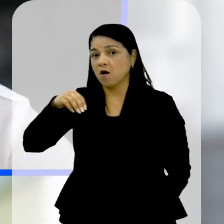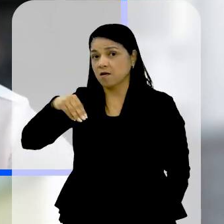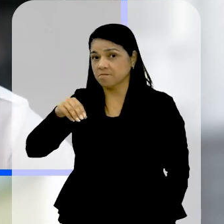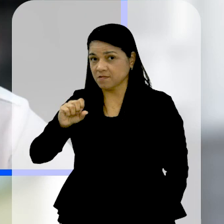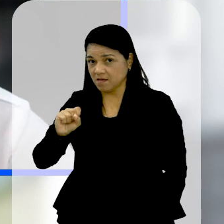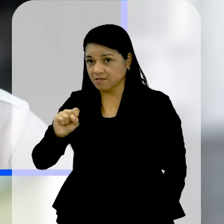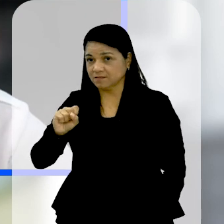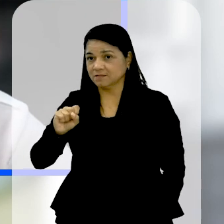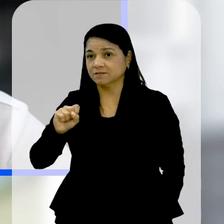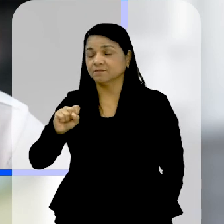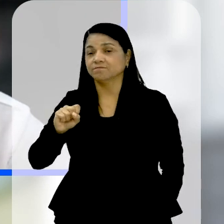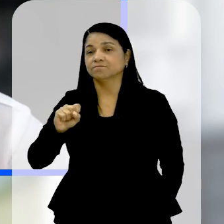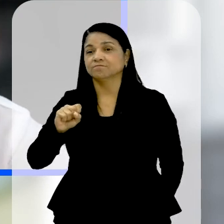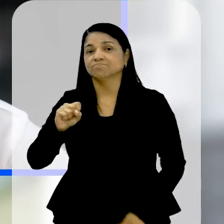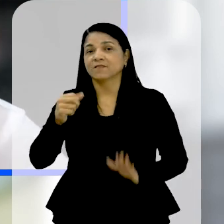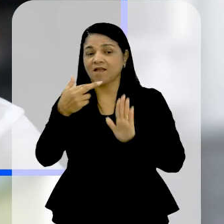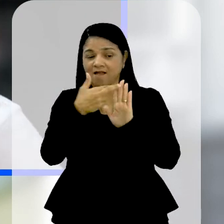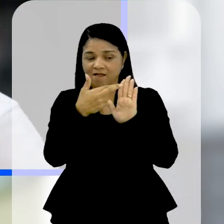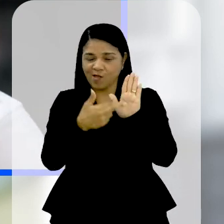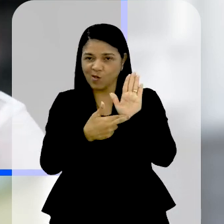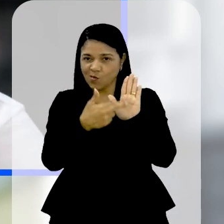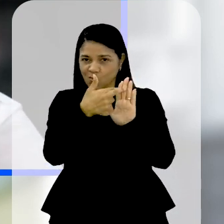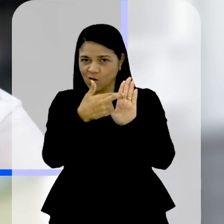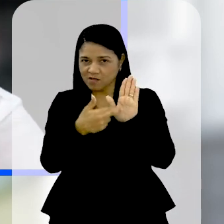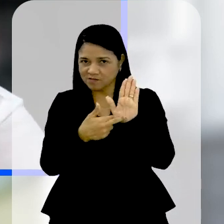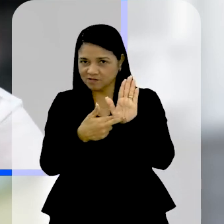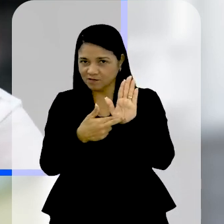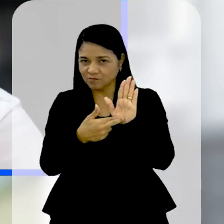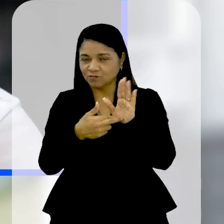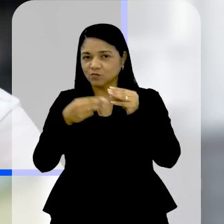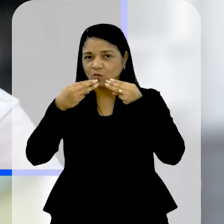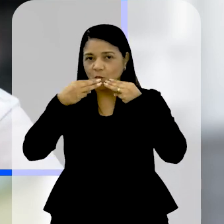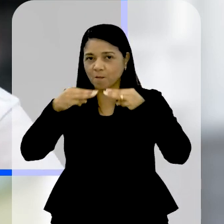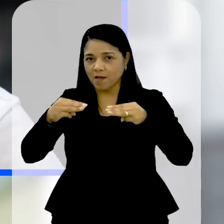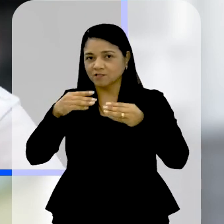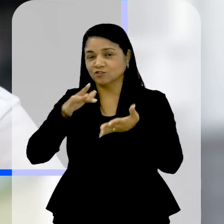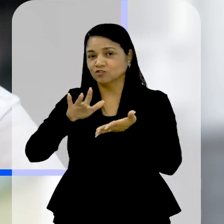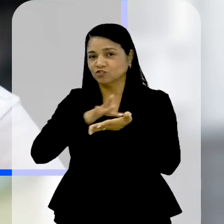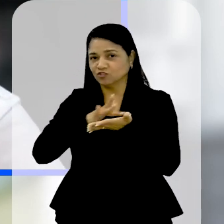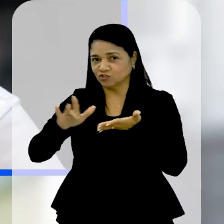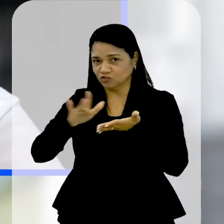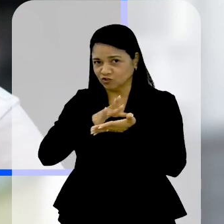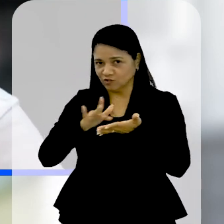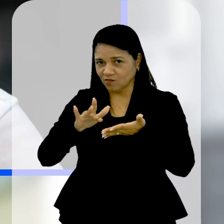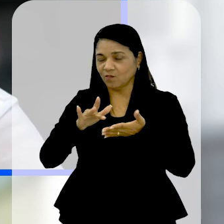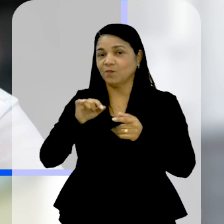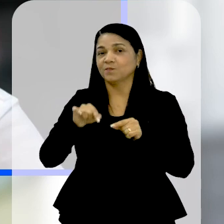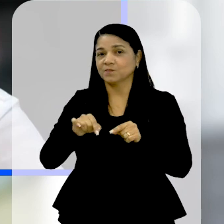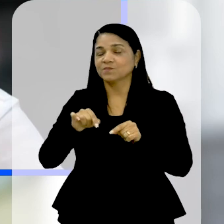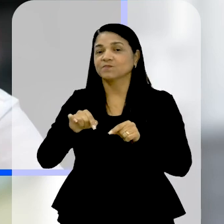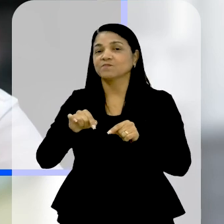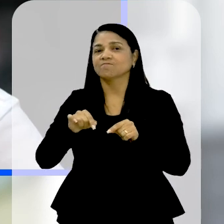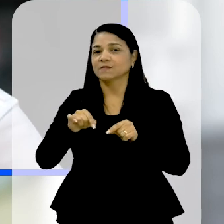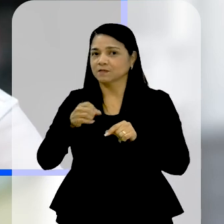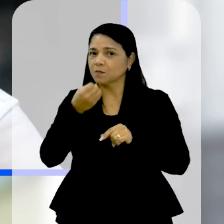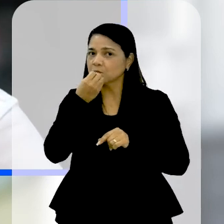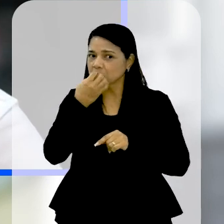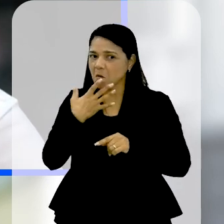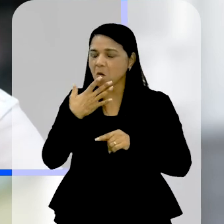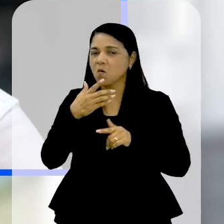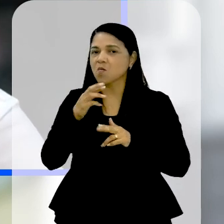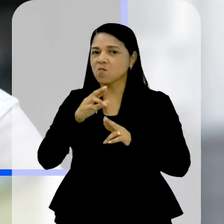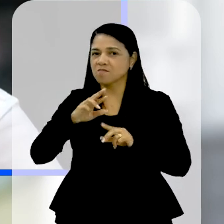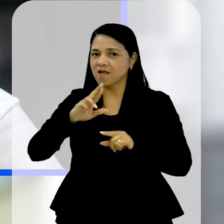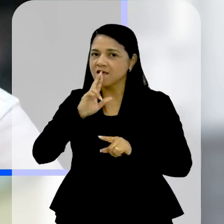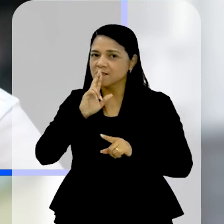representando na OMS, trazendo aí a regulação desse chamado marketing digital. Então a gente tem um